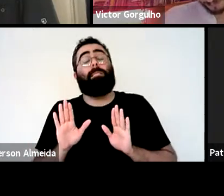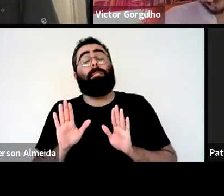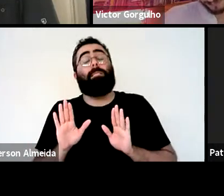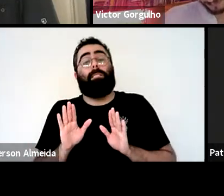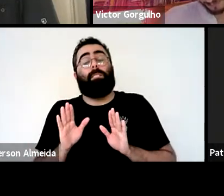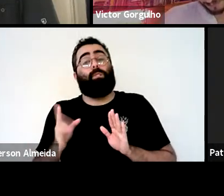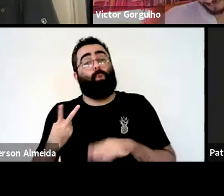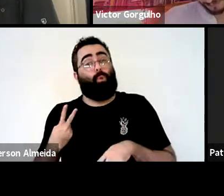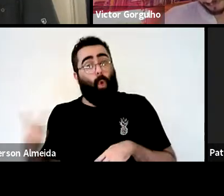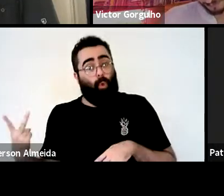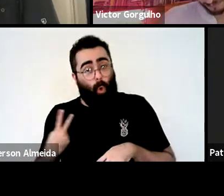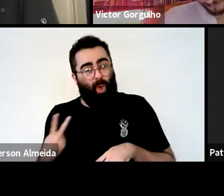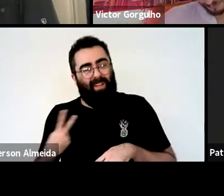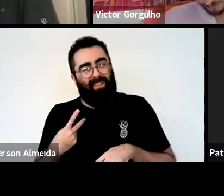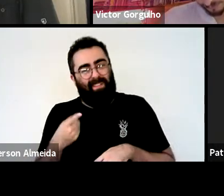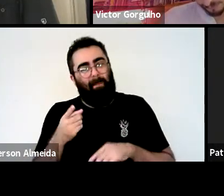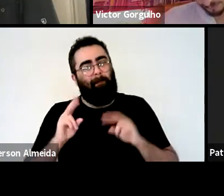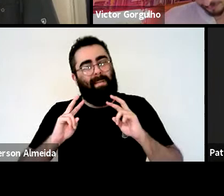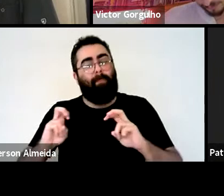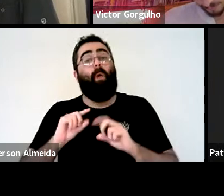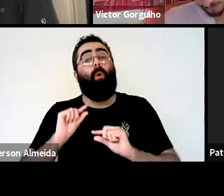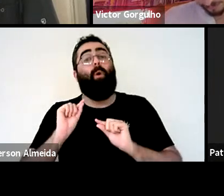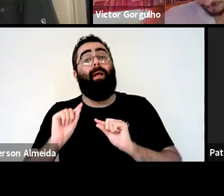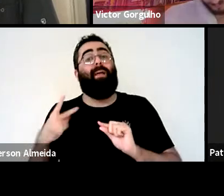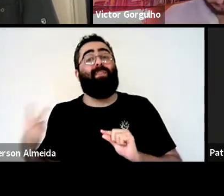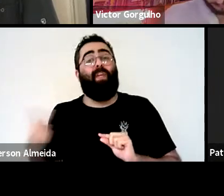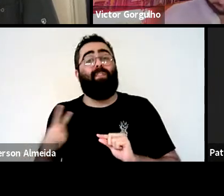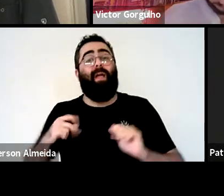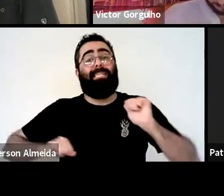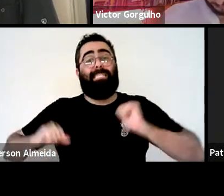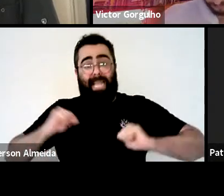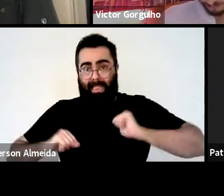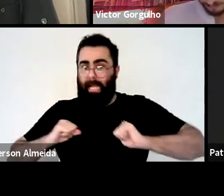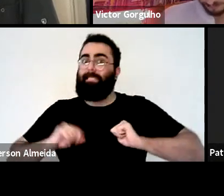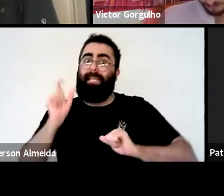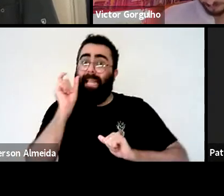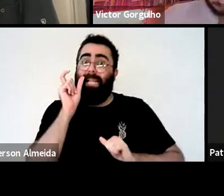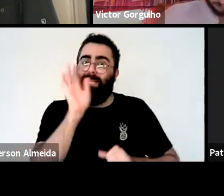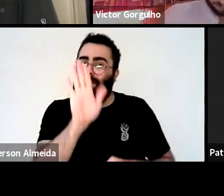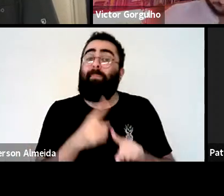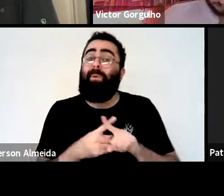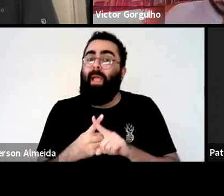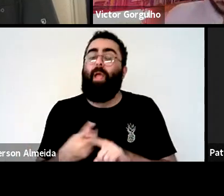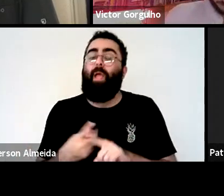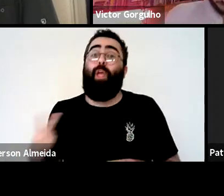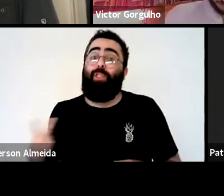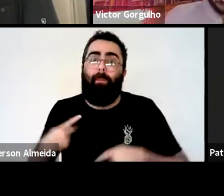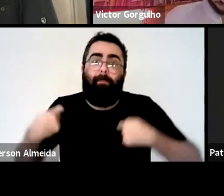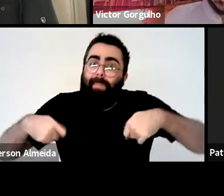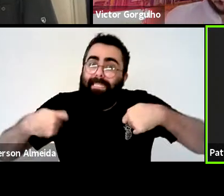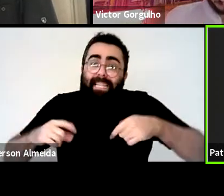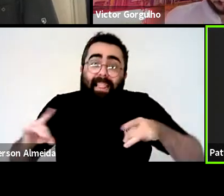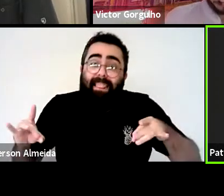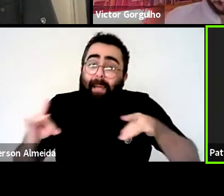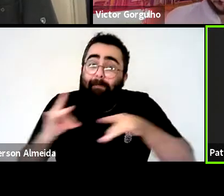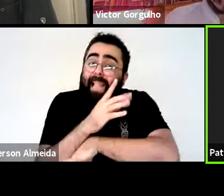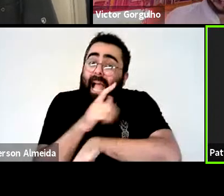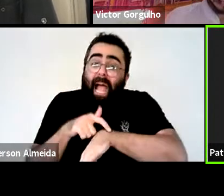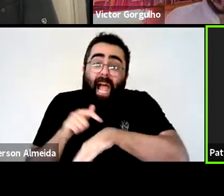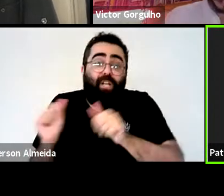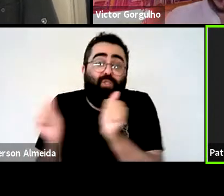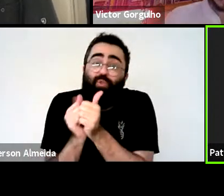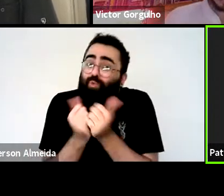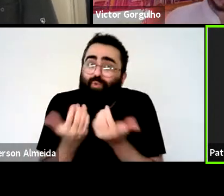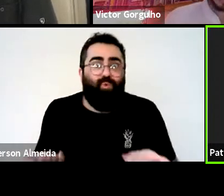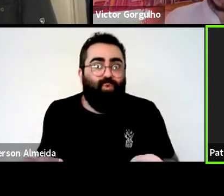fica com uma ansiedade, que é uma ansiedade interessante, que a gente precisa terminar o trabalho junto em algum momento. Uhum. Ele precisa terminar, a